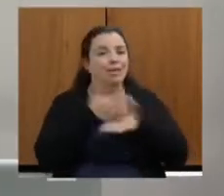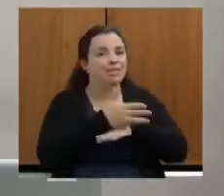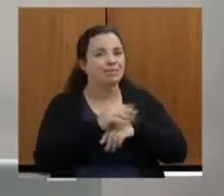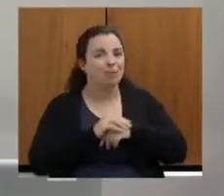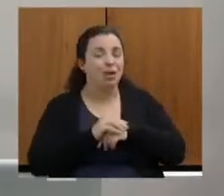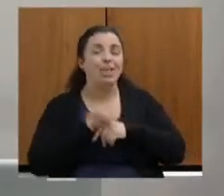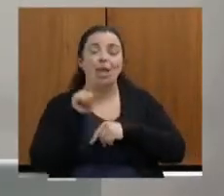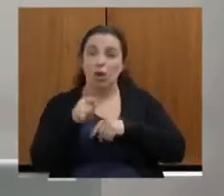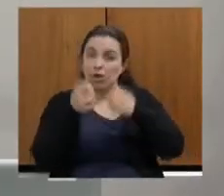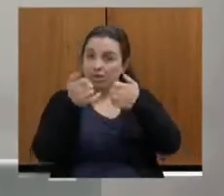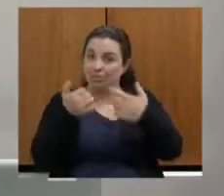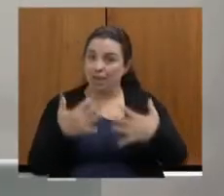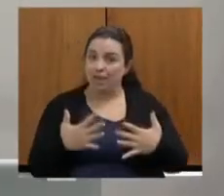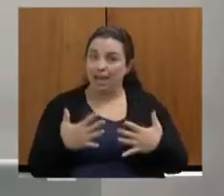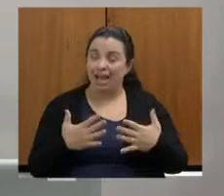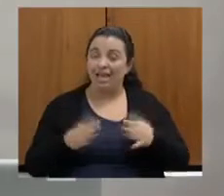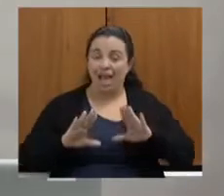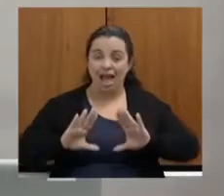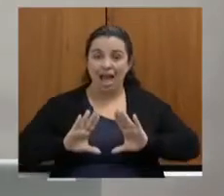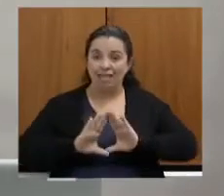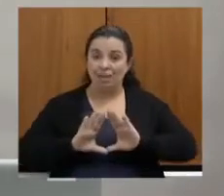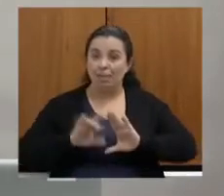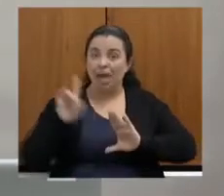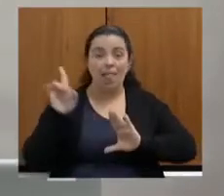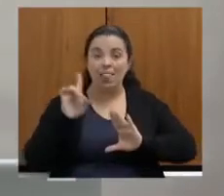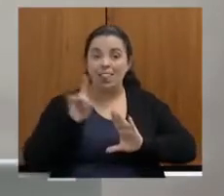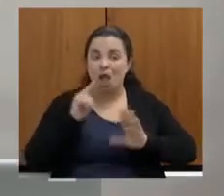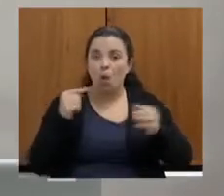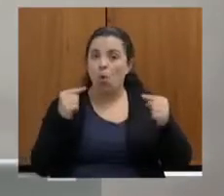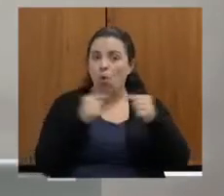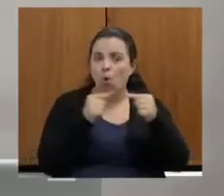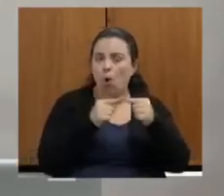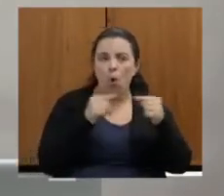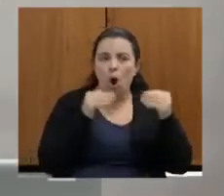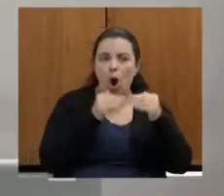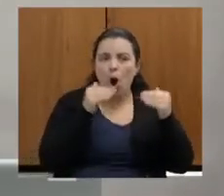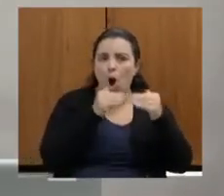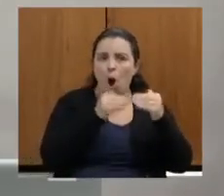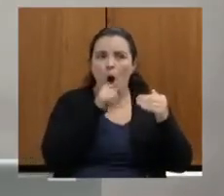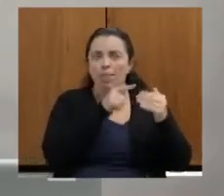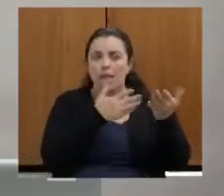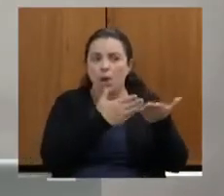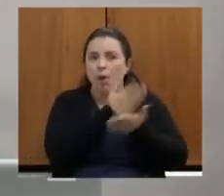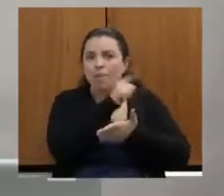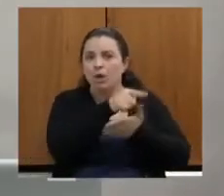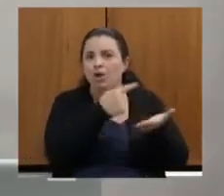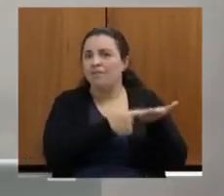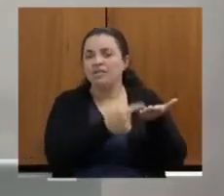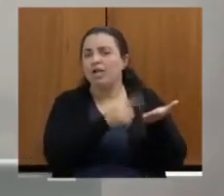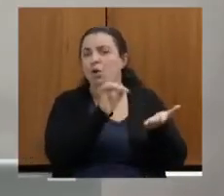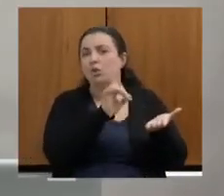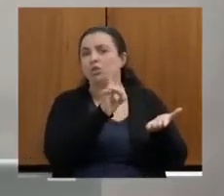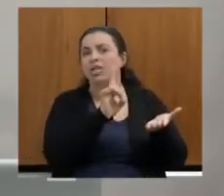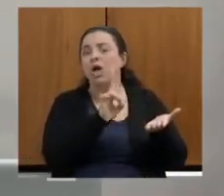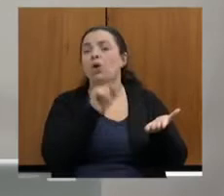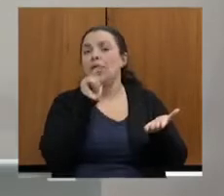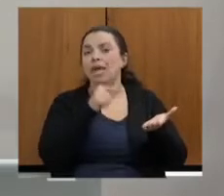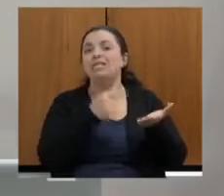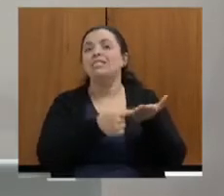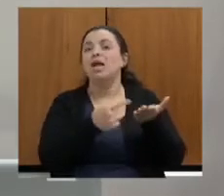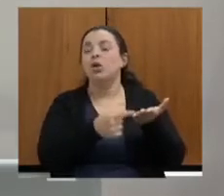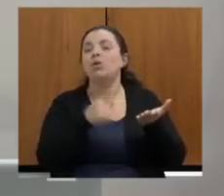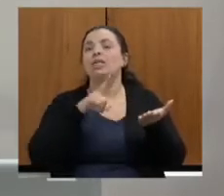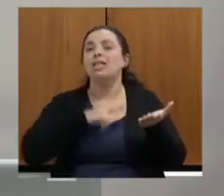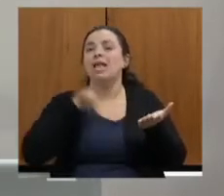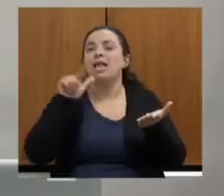que a assembleia não é participe deixe acordo que está em curso coordenado pelo Conselho Nacional de Justiça